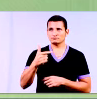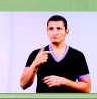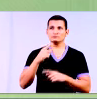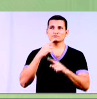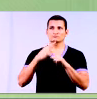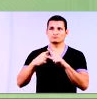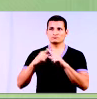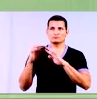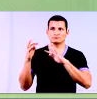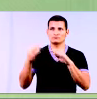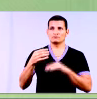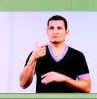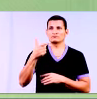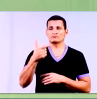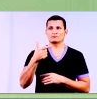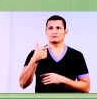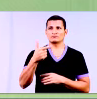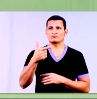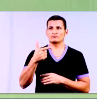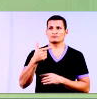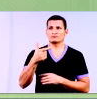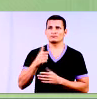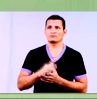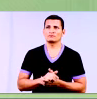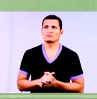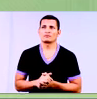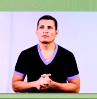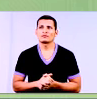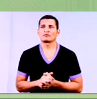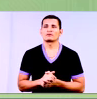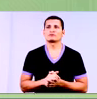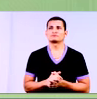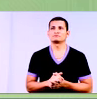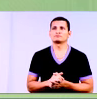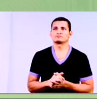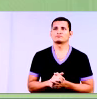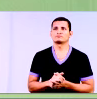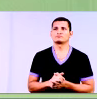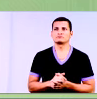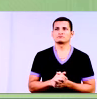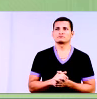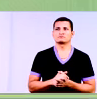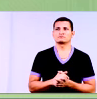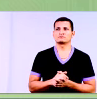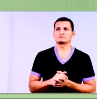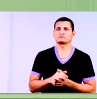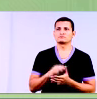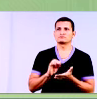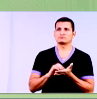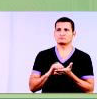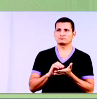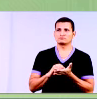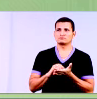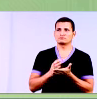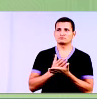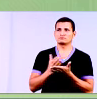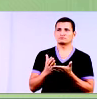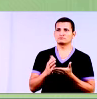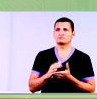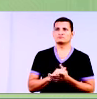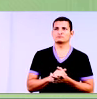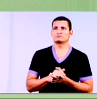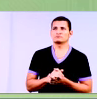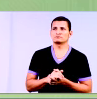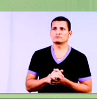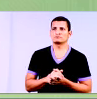por 2. Multipliquei todos eles por 2, todos eles por 2. Está faltando alguma coisa? Tá, Fábio. Eu vou pegar aqui, ó. Eu venho